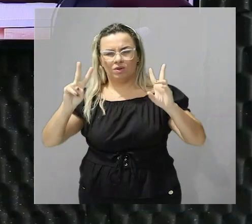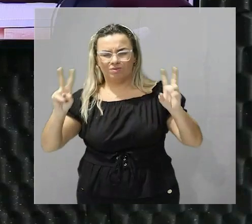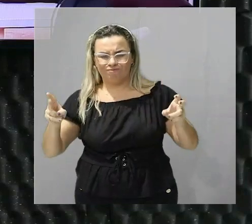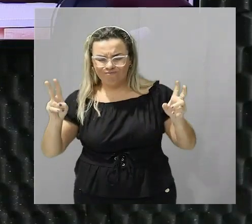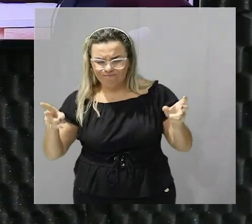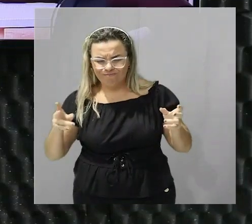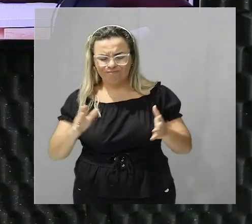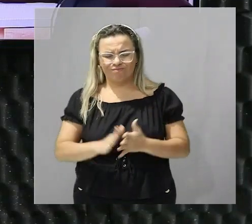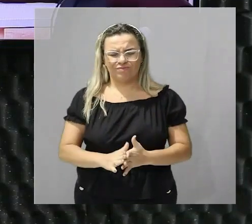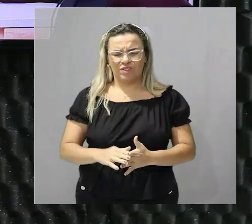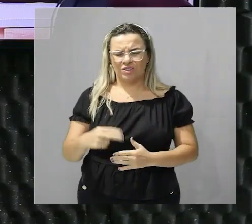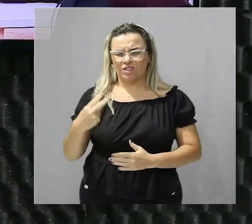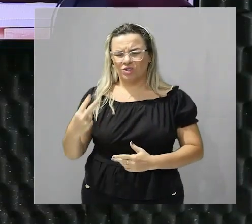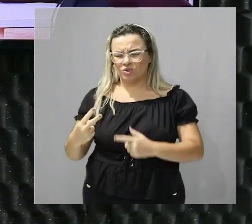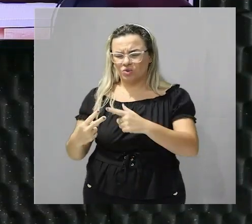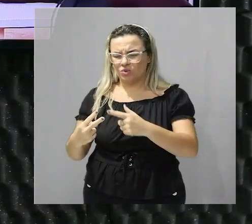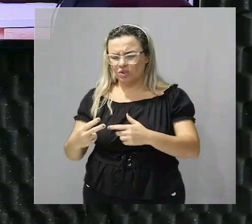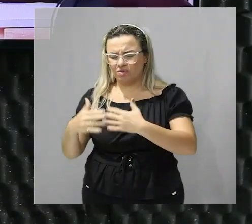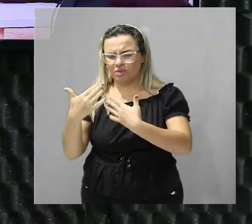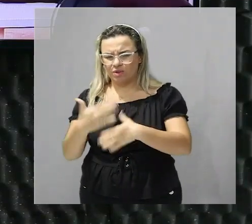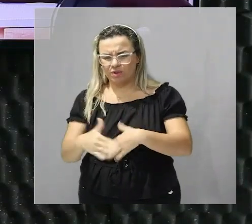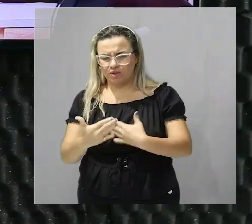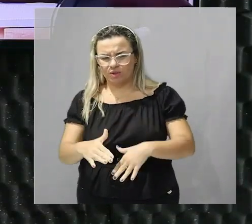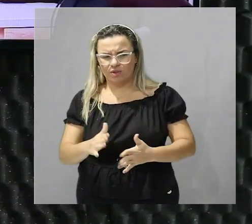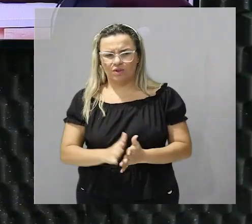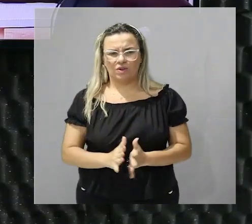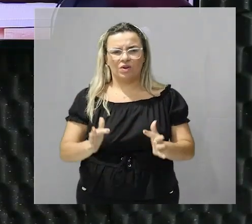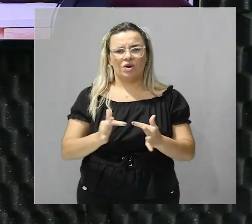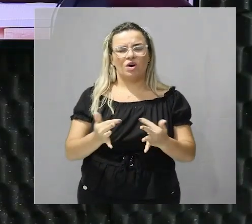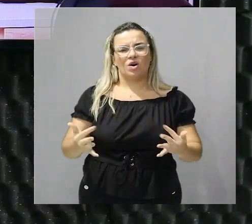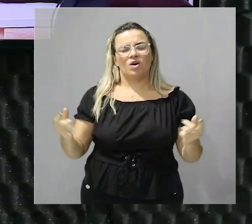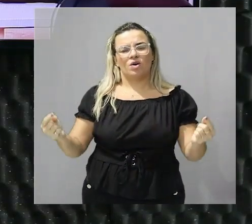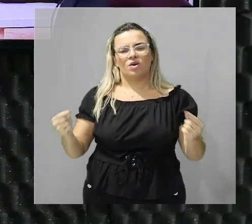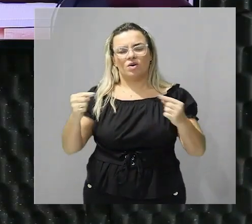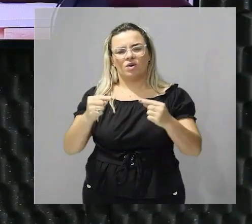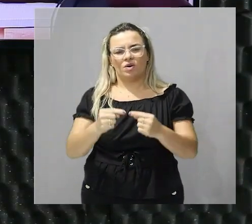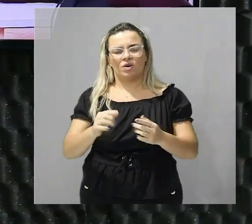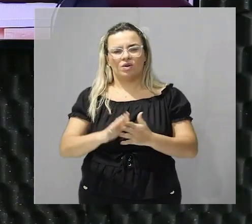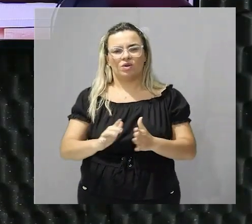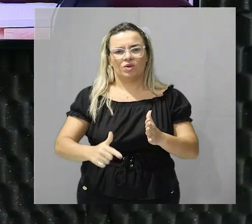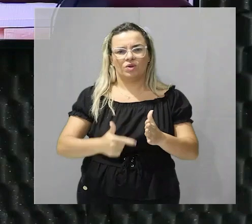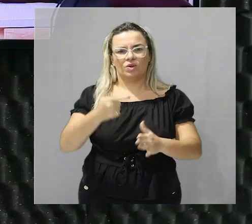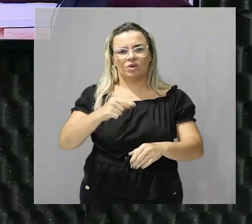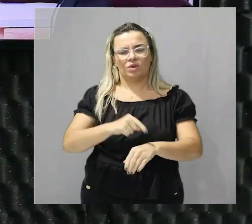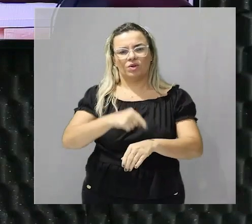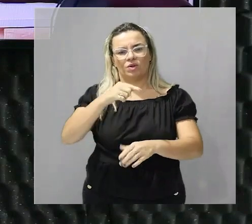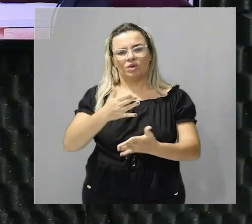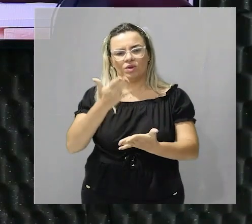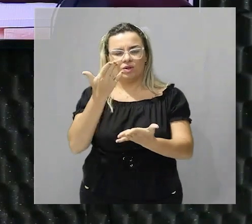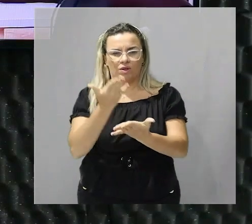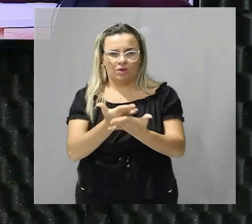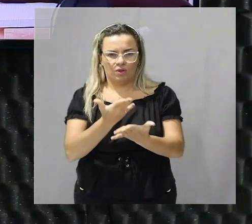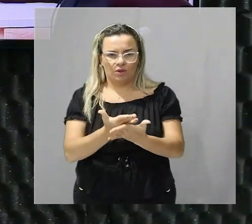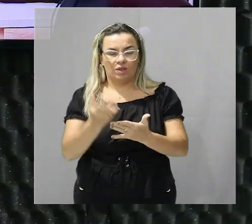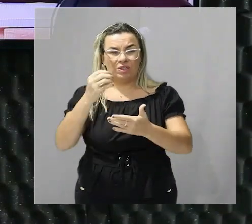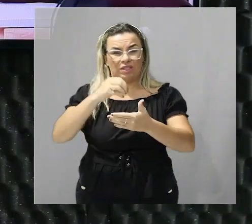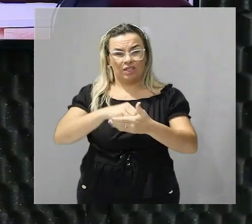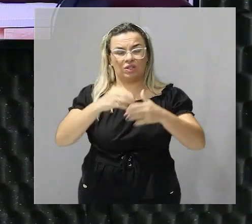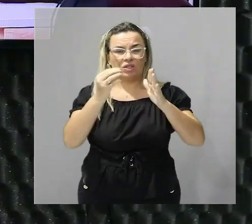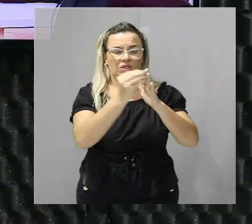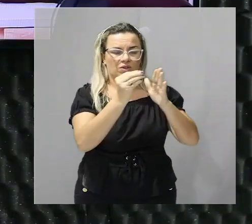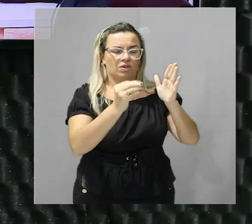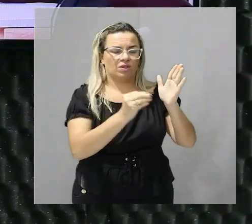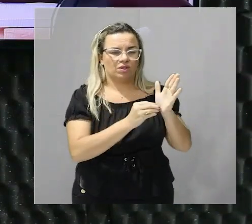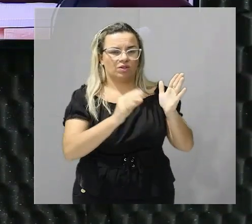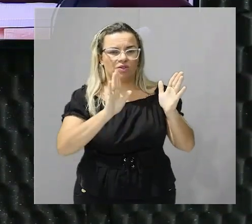demais nesses dois exames, gente. Função a fim. Nosso segundo momento de estudo dentro desse mesmo assunto, tá?